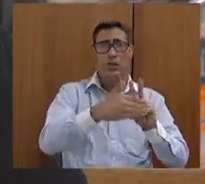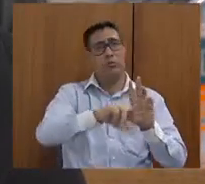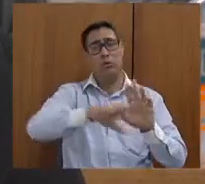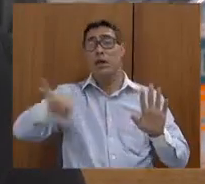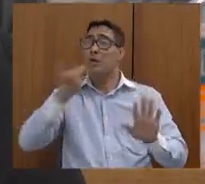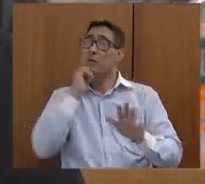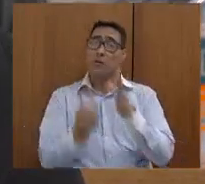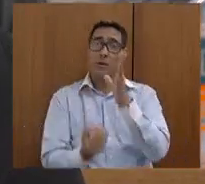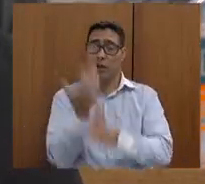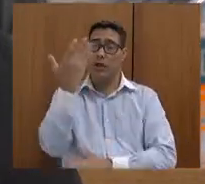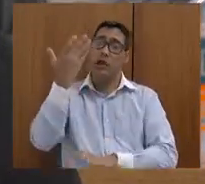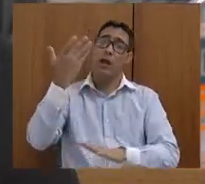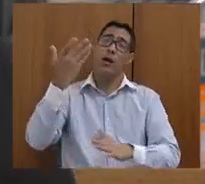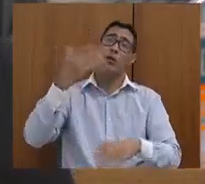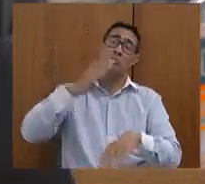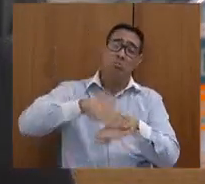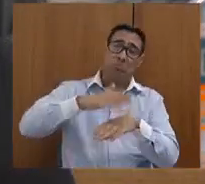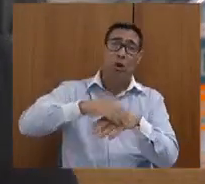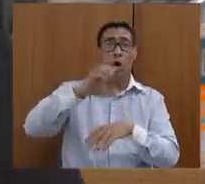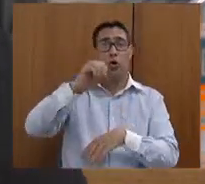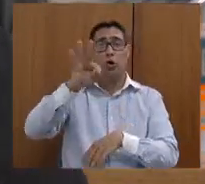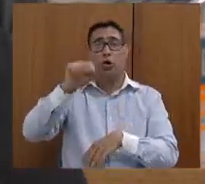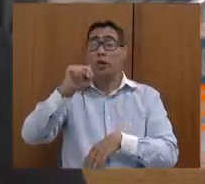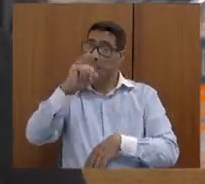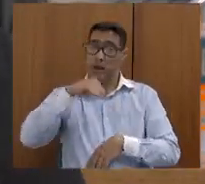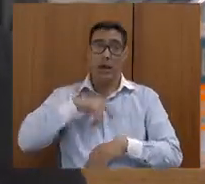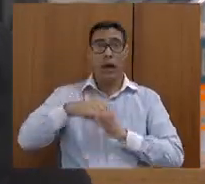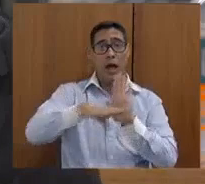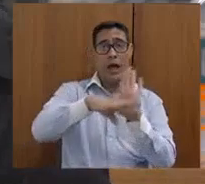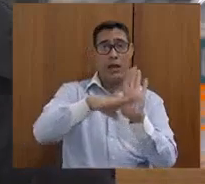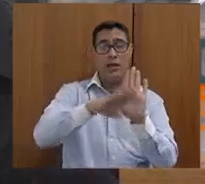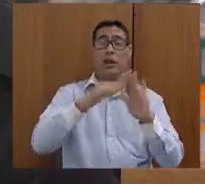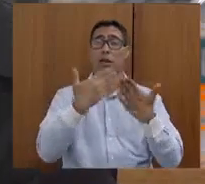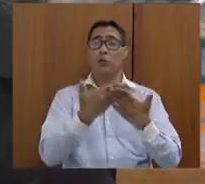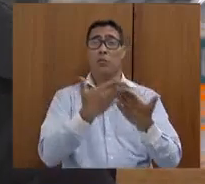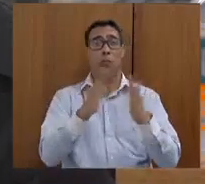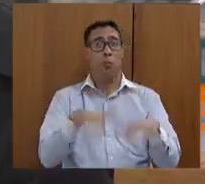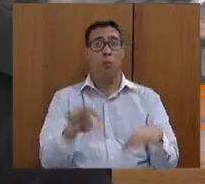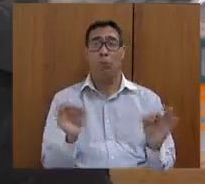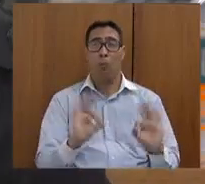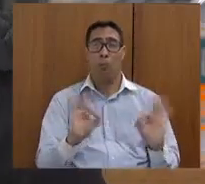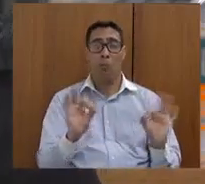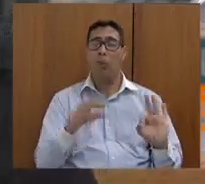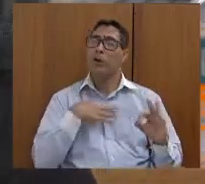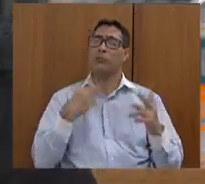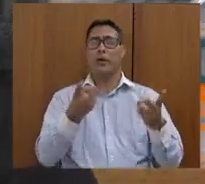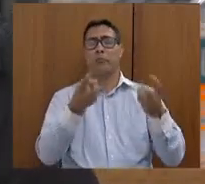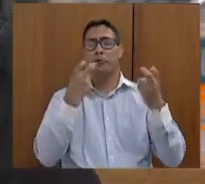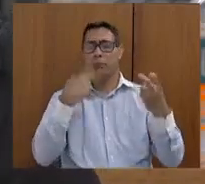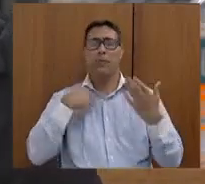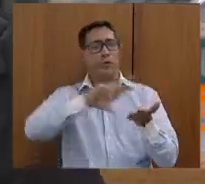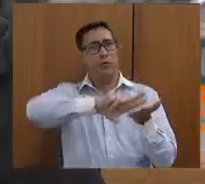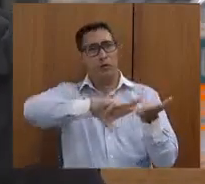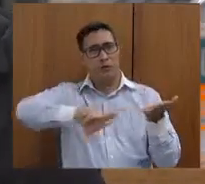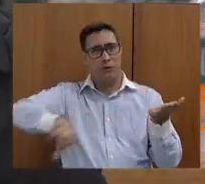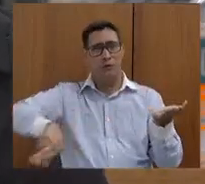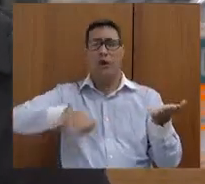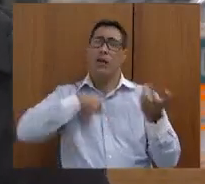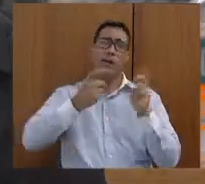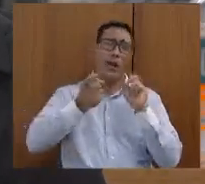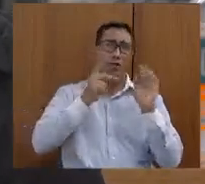se não tiver assistência estudantil e o que a gente percebeu aqui em várias audiências da UEMG é